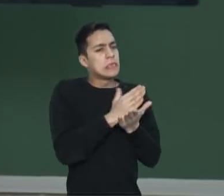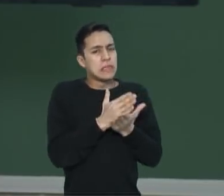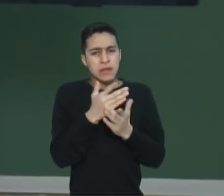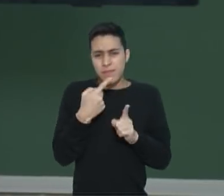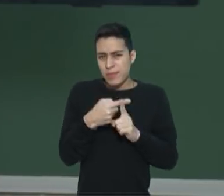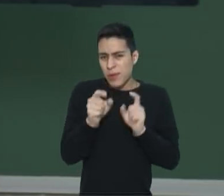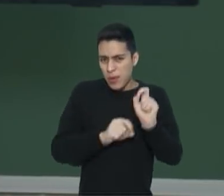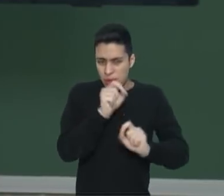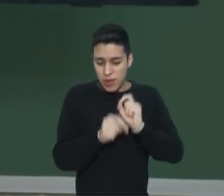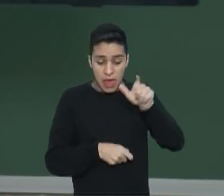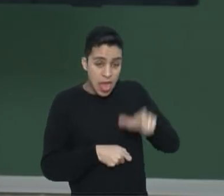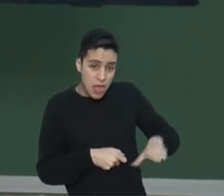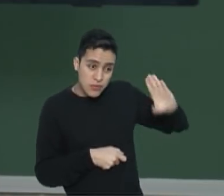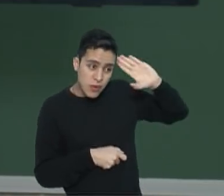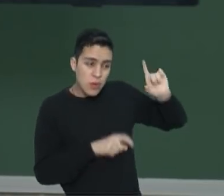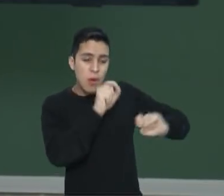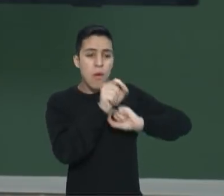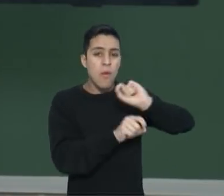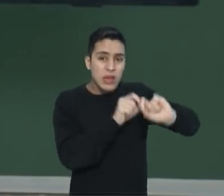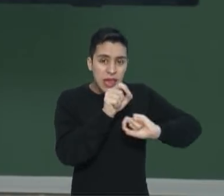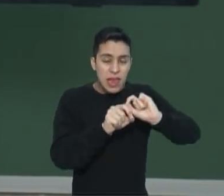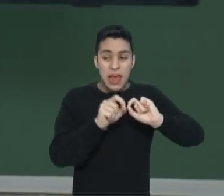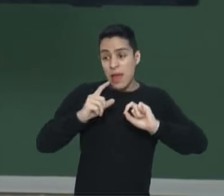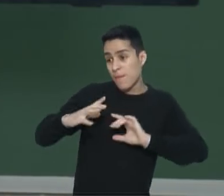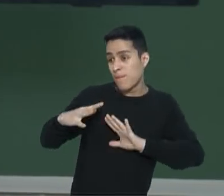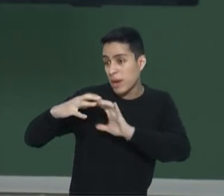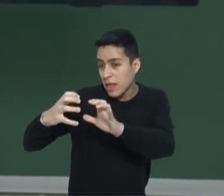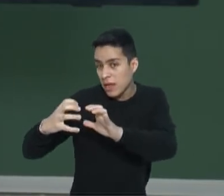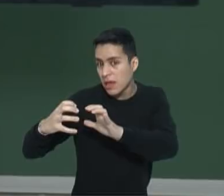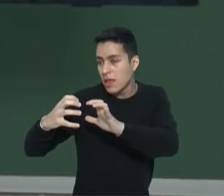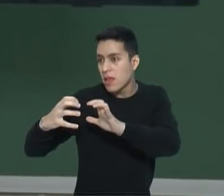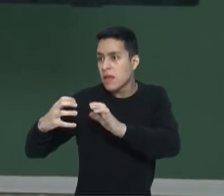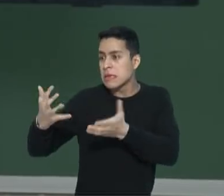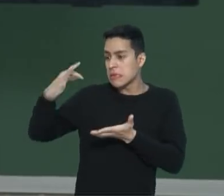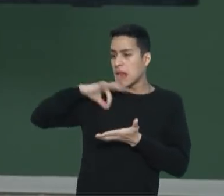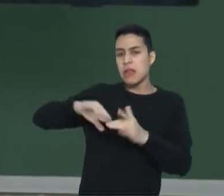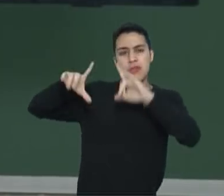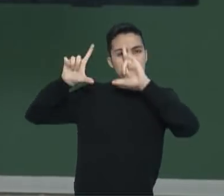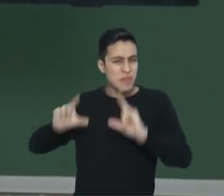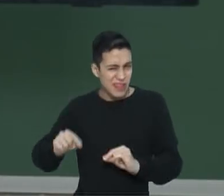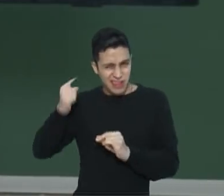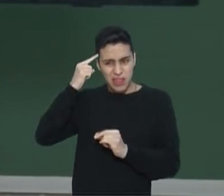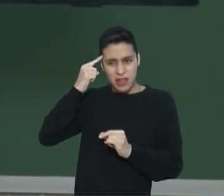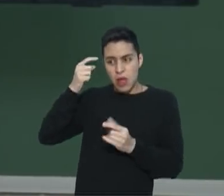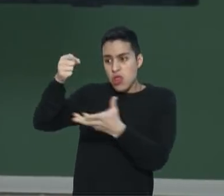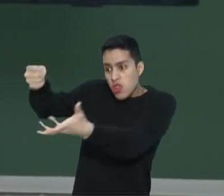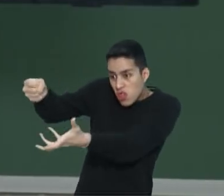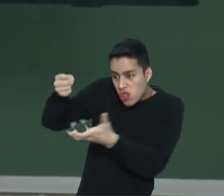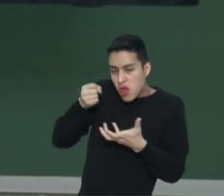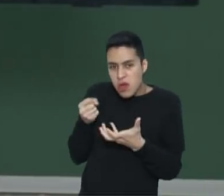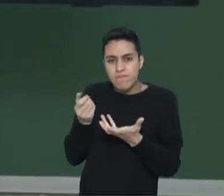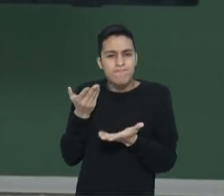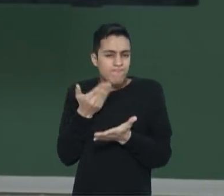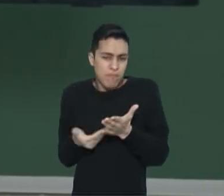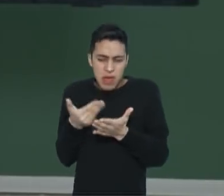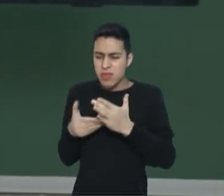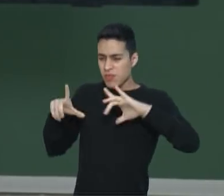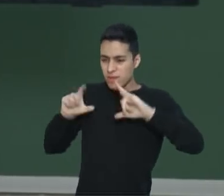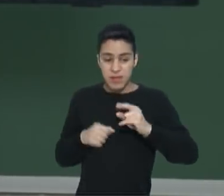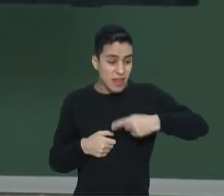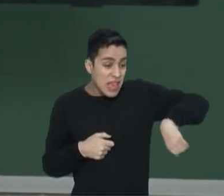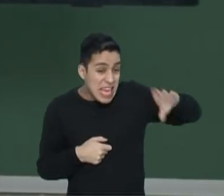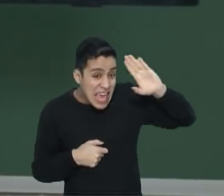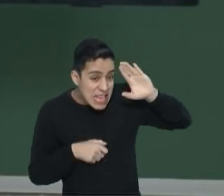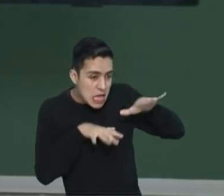que o soldado ganha por cada conflito, diminui muito. Os espólios de guerra diminuem muito. Isso faz com que o